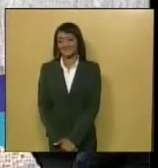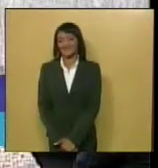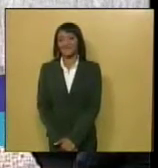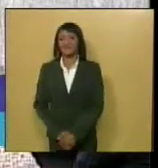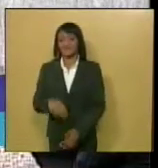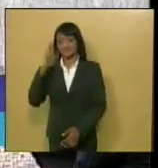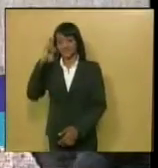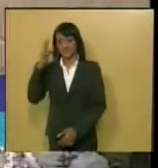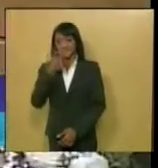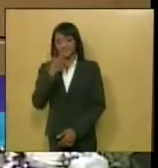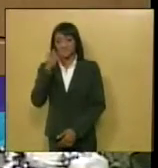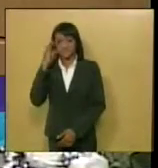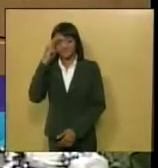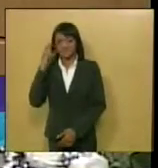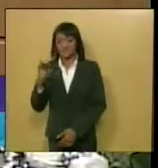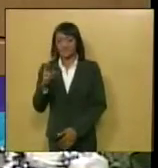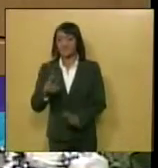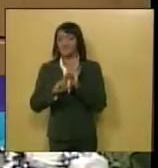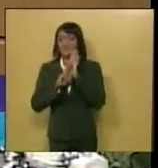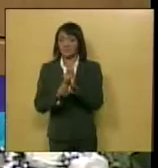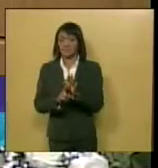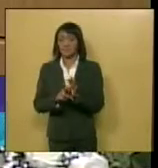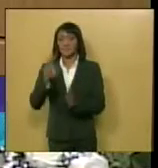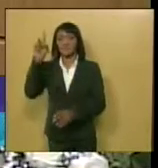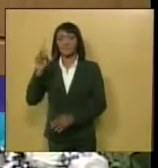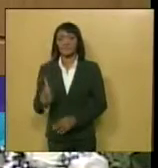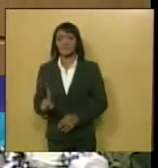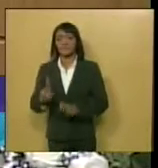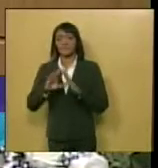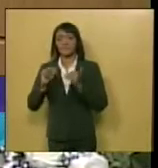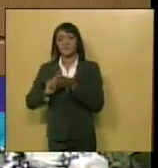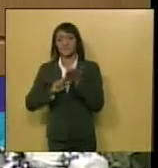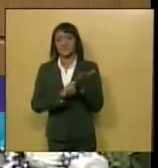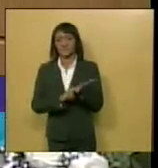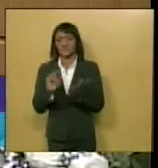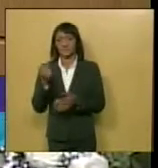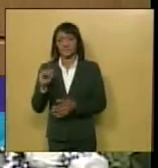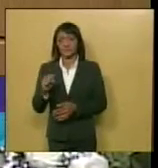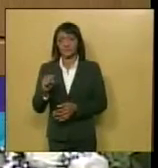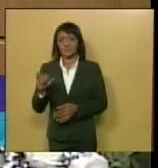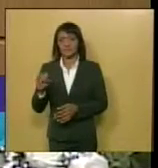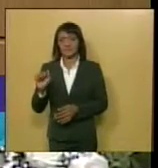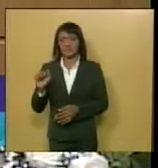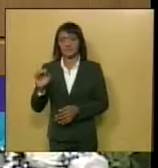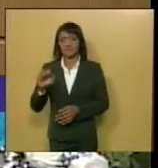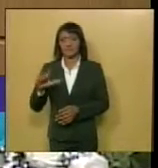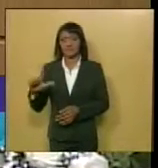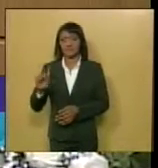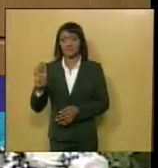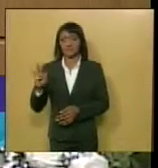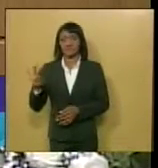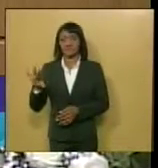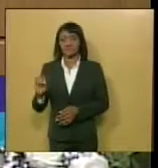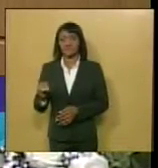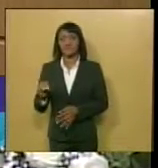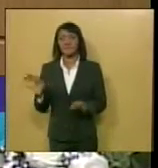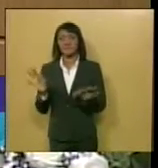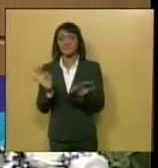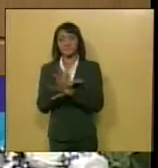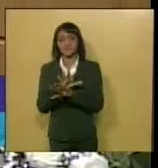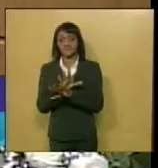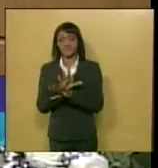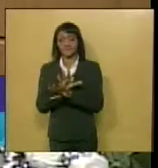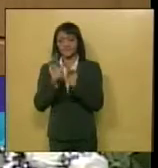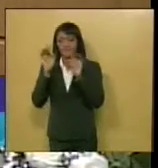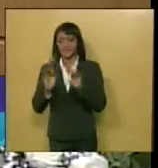Senhoras e senhores, em nome do diretor regional dos Correios em Sergipe, o senhor Israel Bispo, encerramos este ato solene.